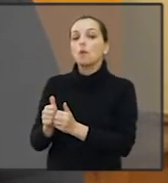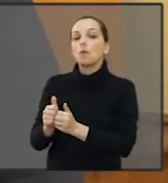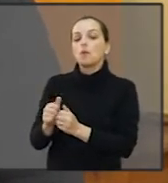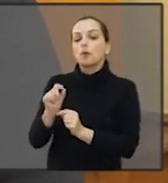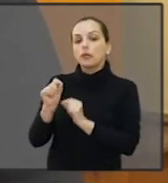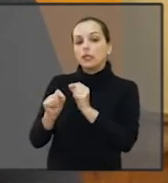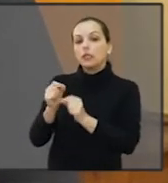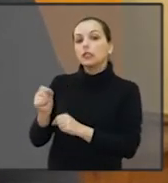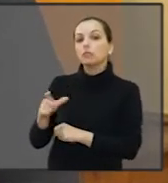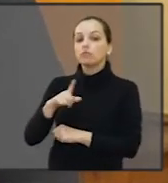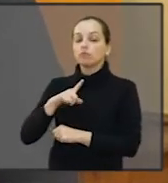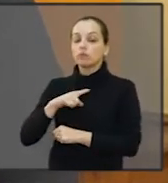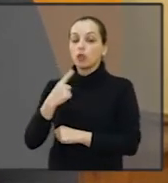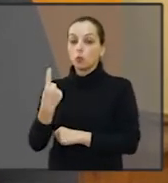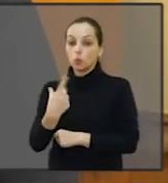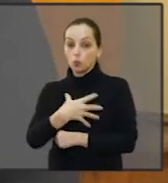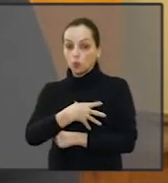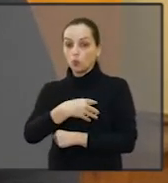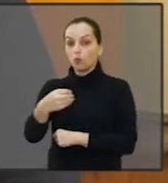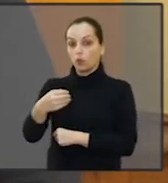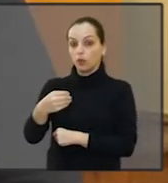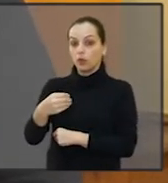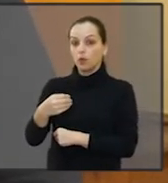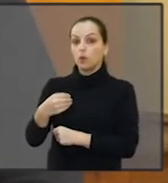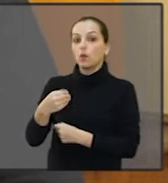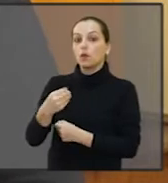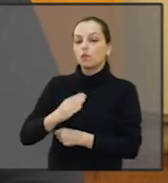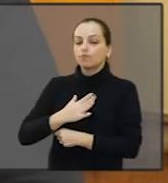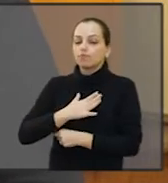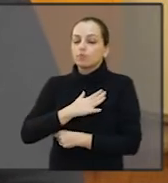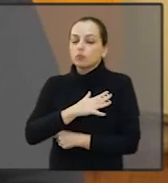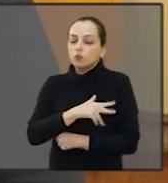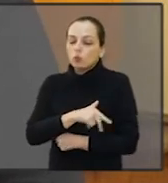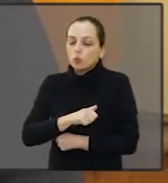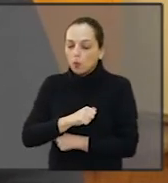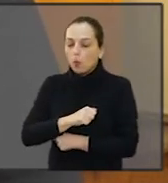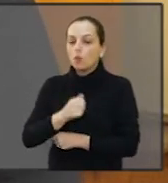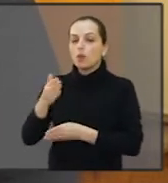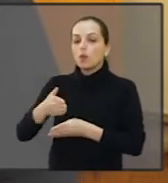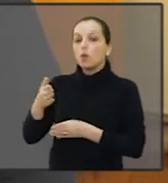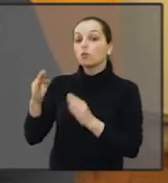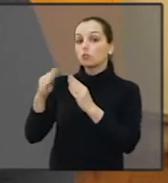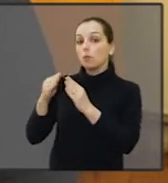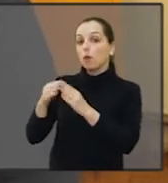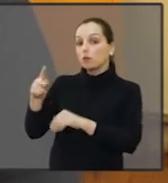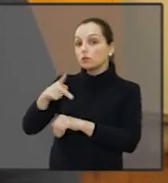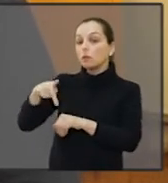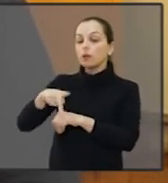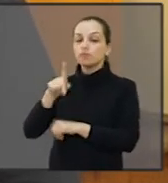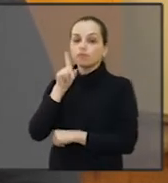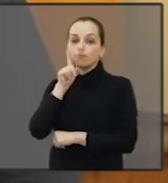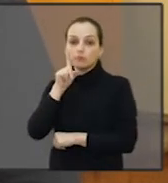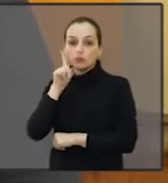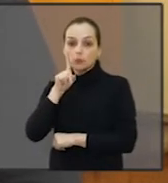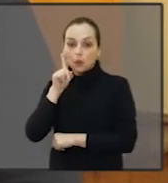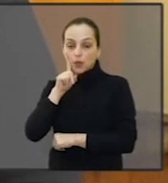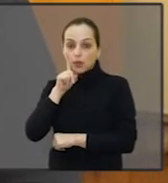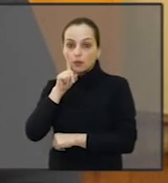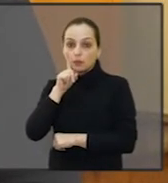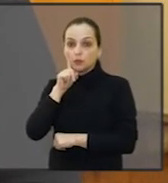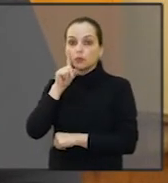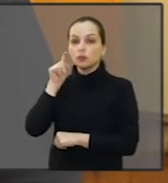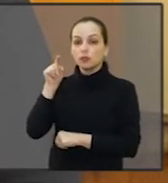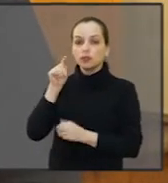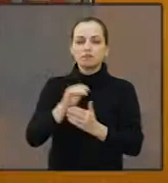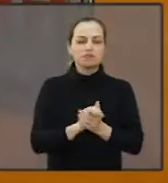que é minha paixão, né? E meu filho hoje está morando nos Estados Unidos, né? Então,